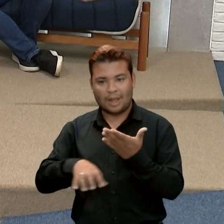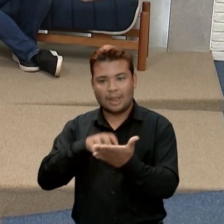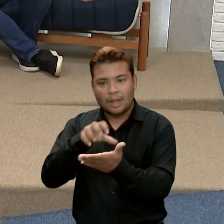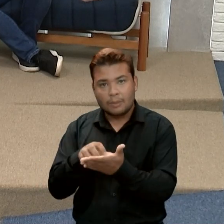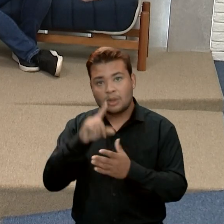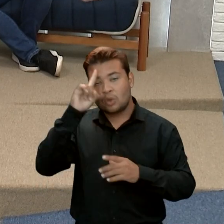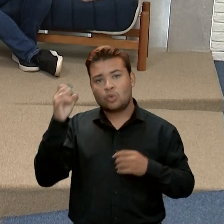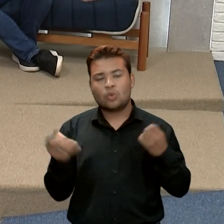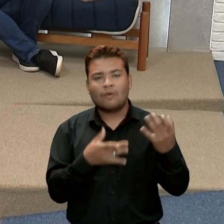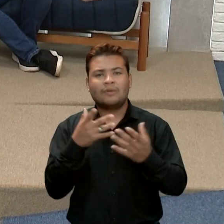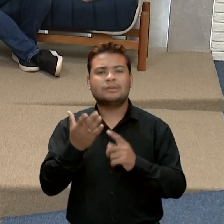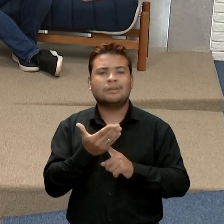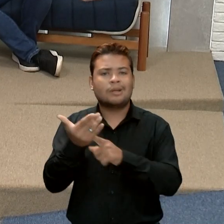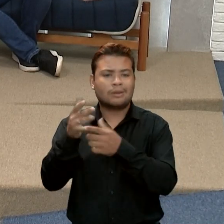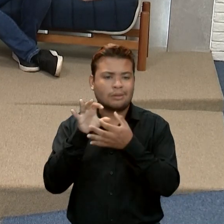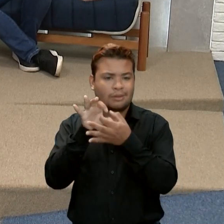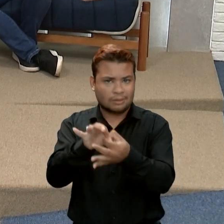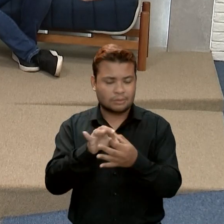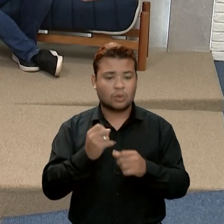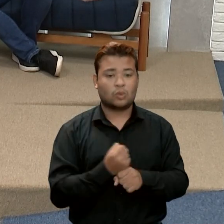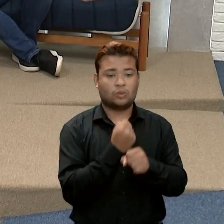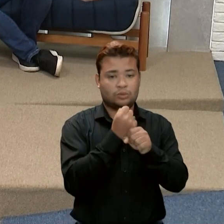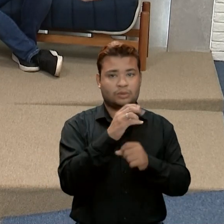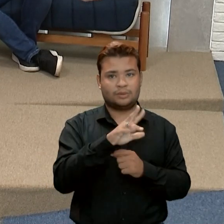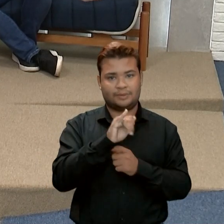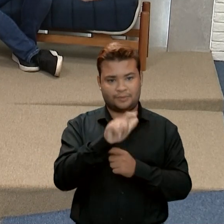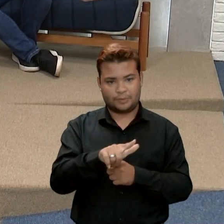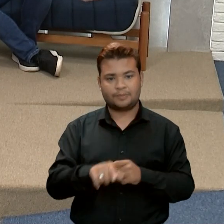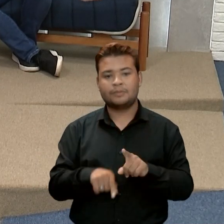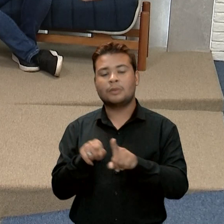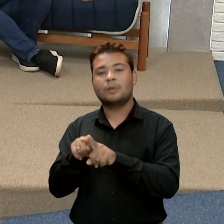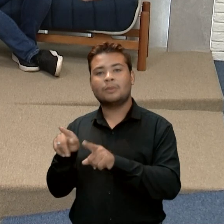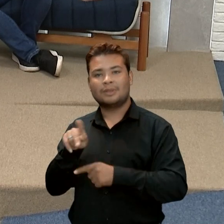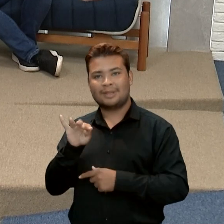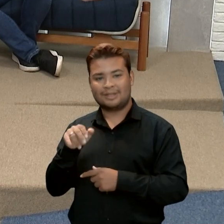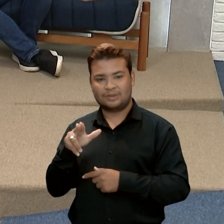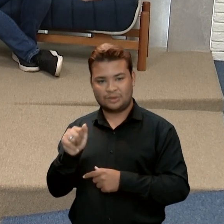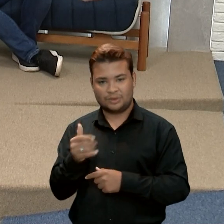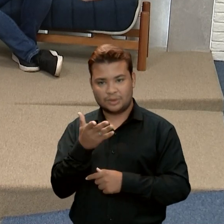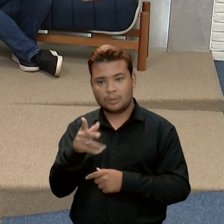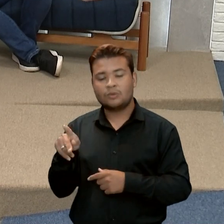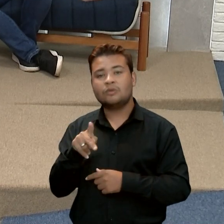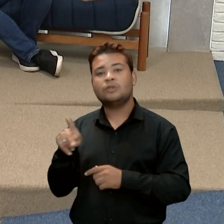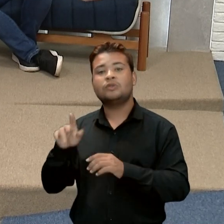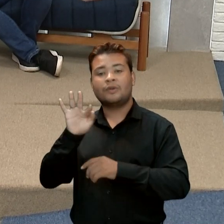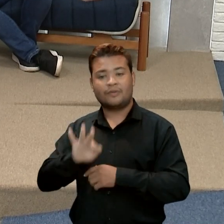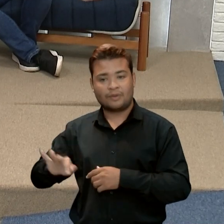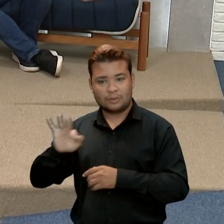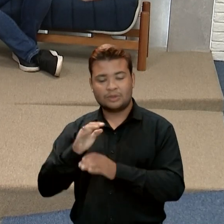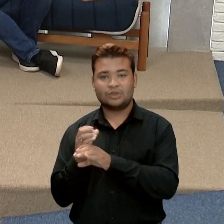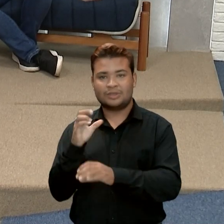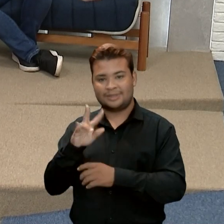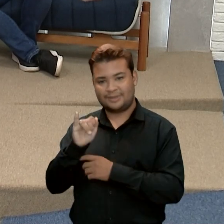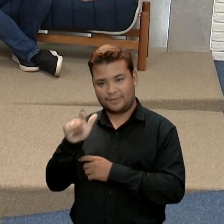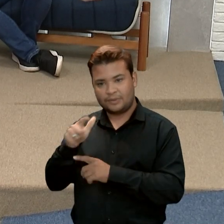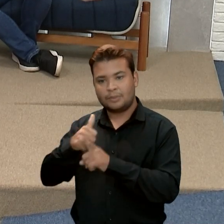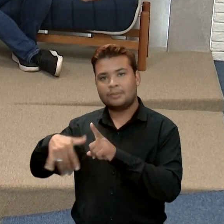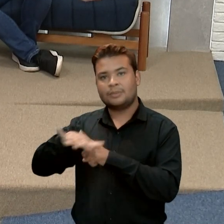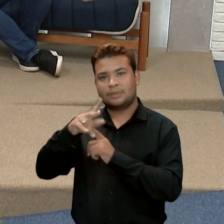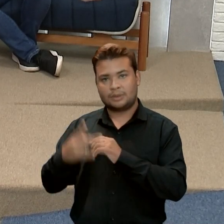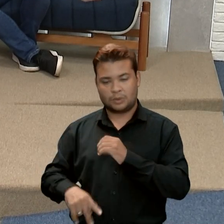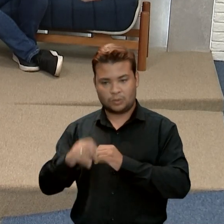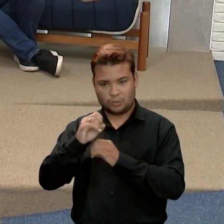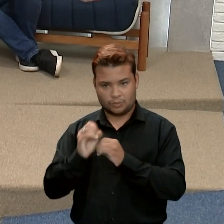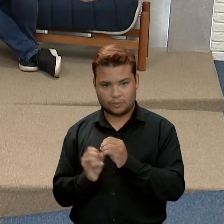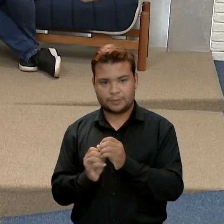em Construção Civil. E também com a Tatiana Amaral, professora da Escola de Engenharia Civil e Ambiental da UFG. E aí,